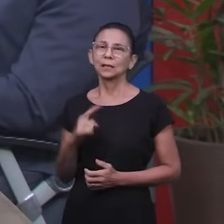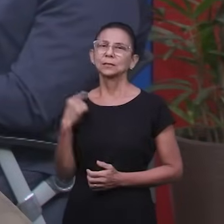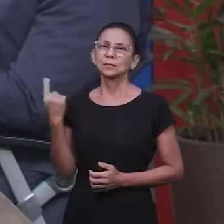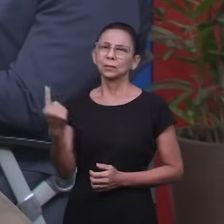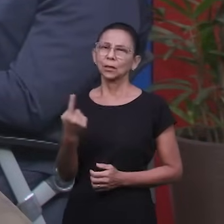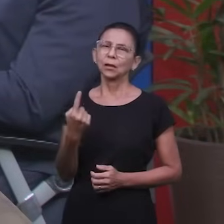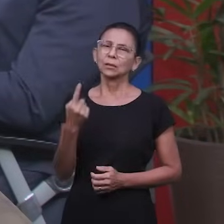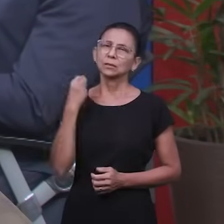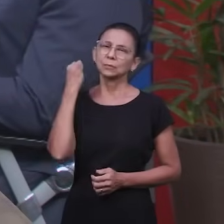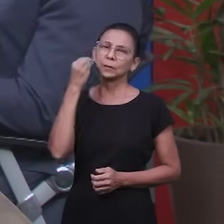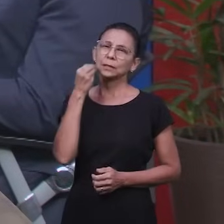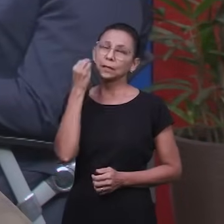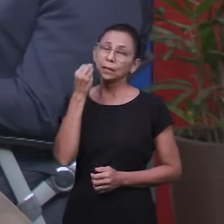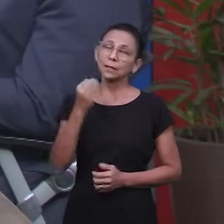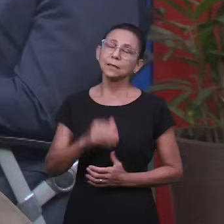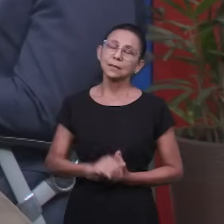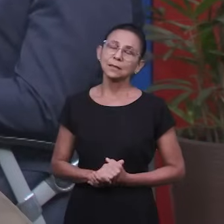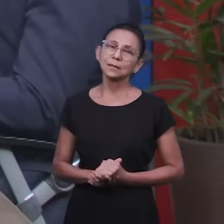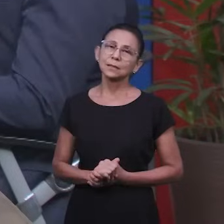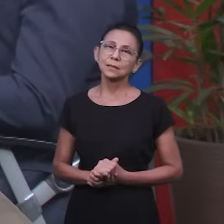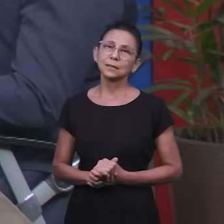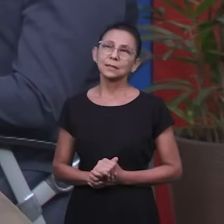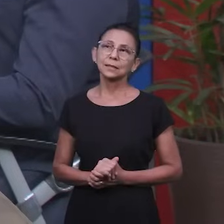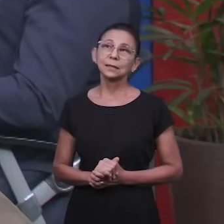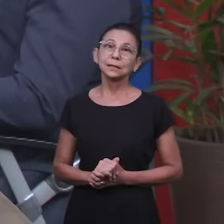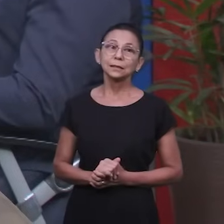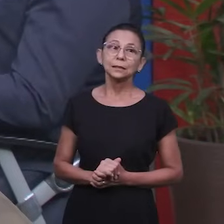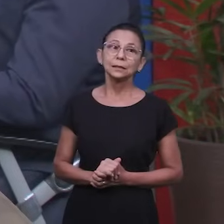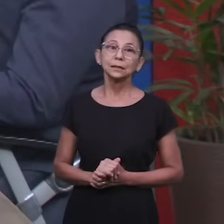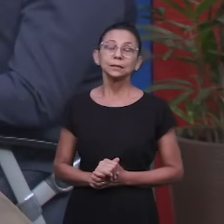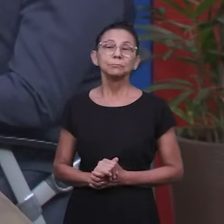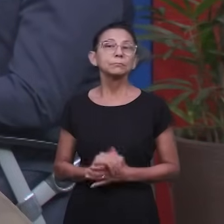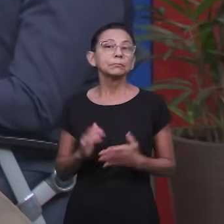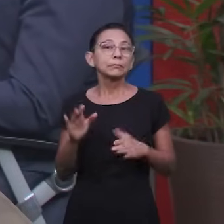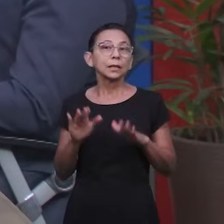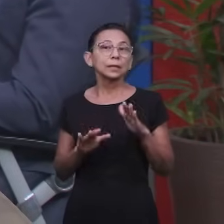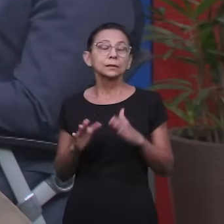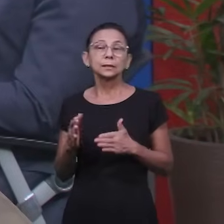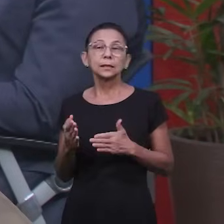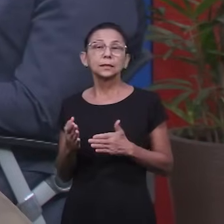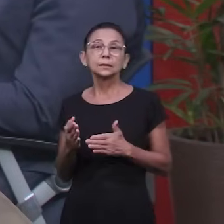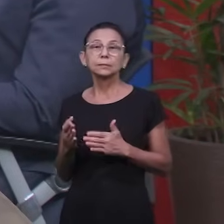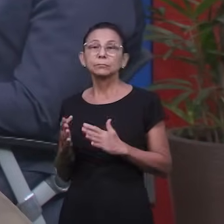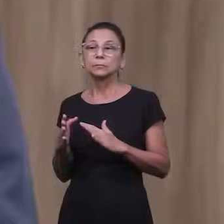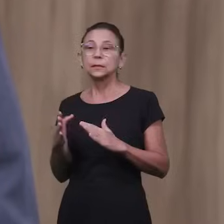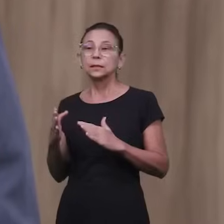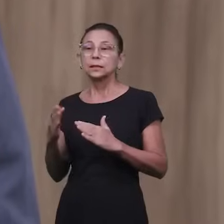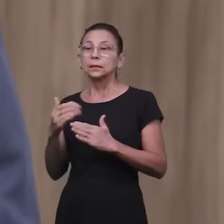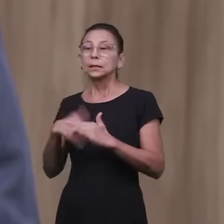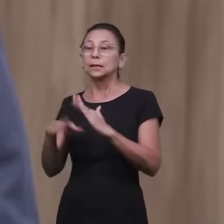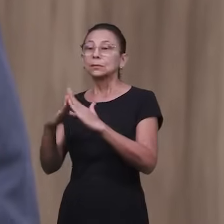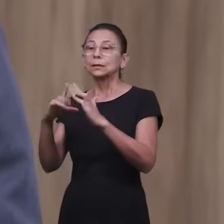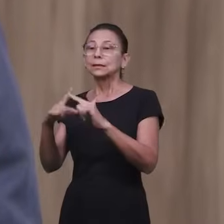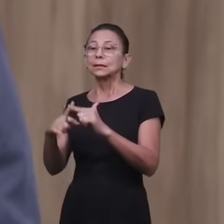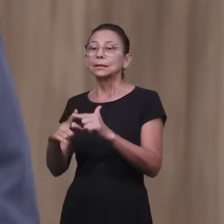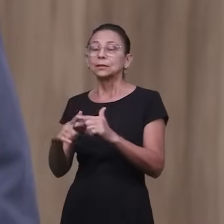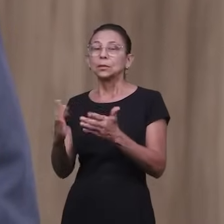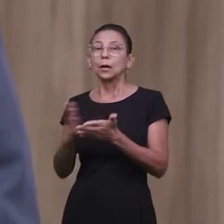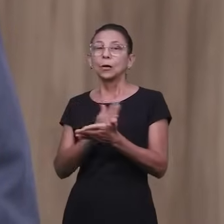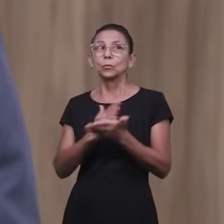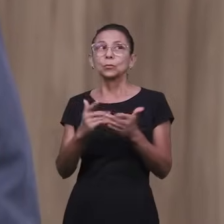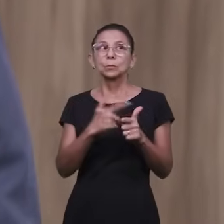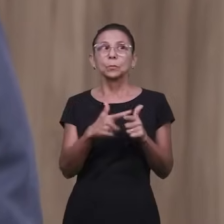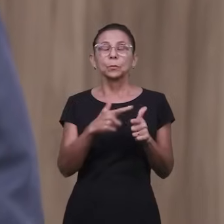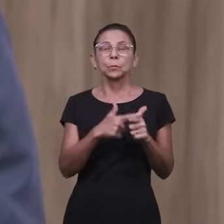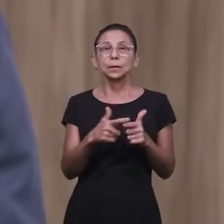igrejas que a gente se coloca na posição de como resolver. Como eu posso fazer para ajudar, né, esse irmão ou essa